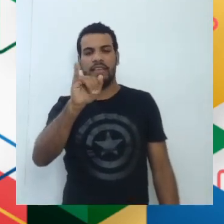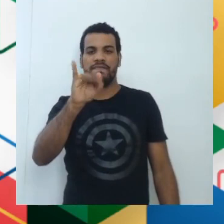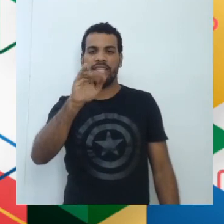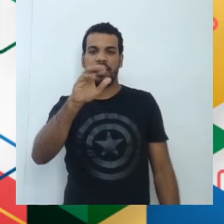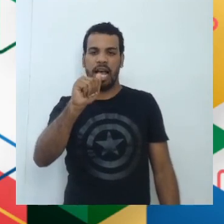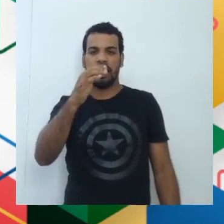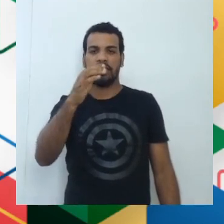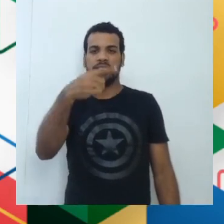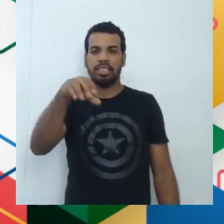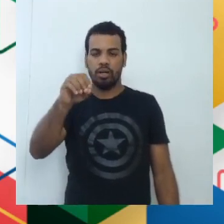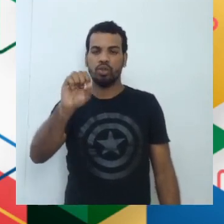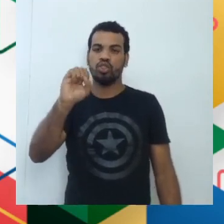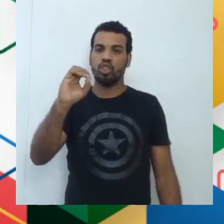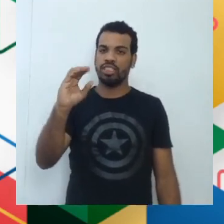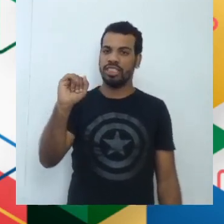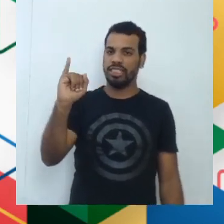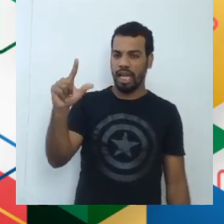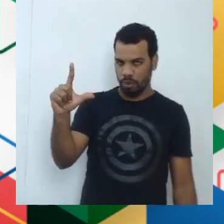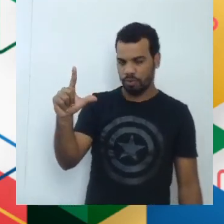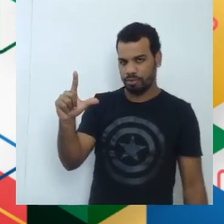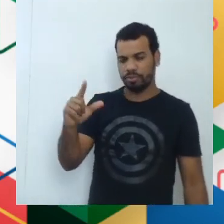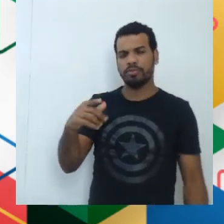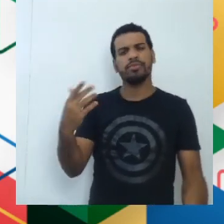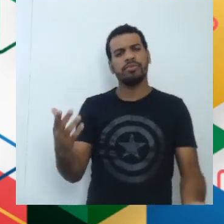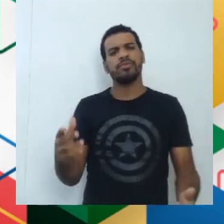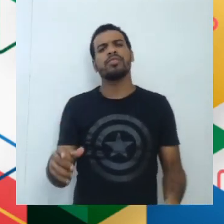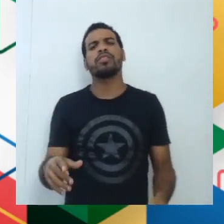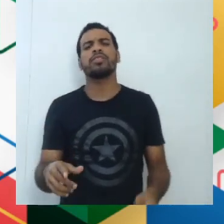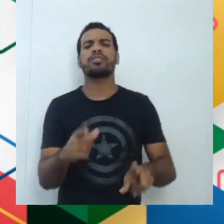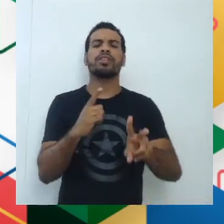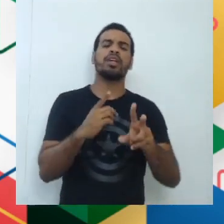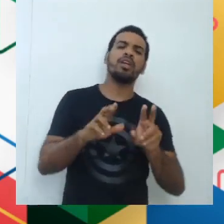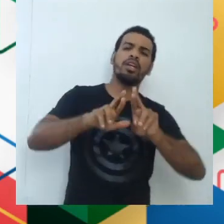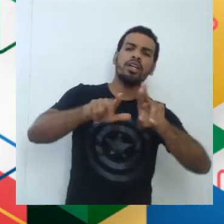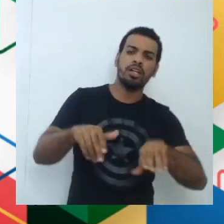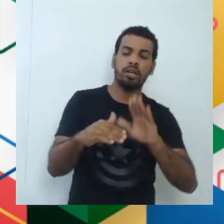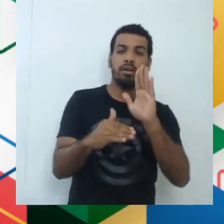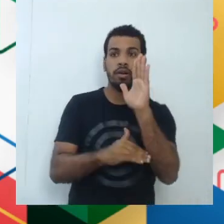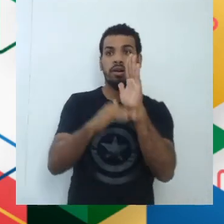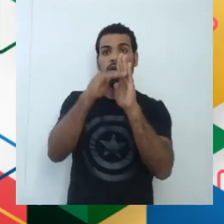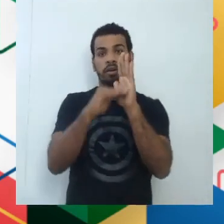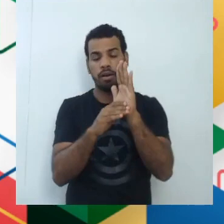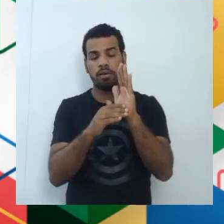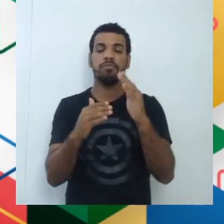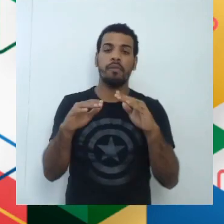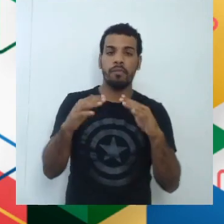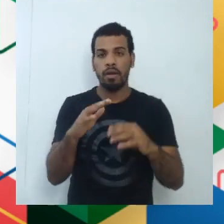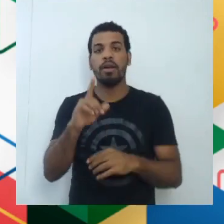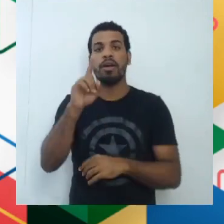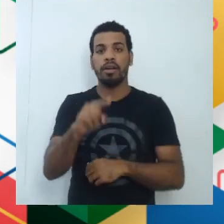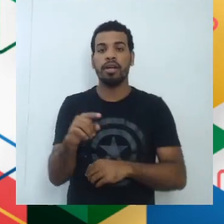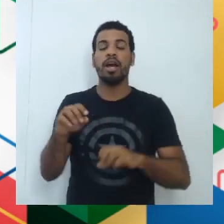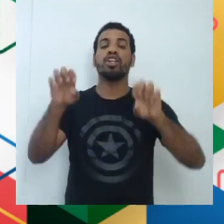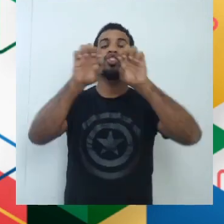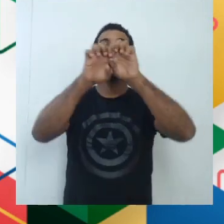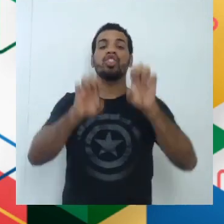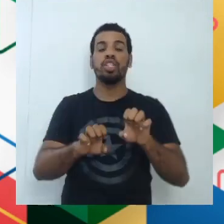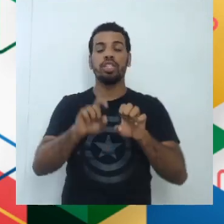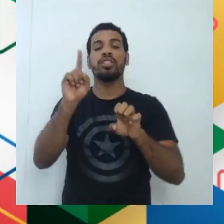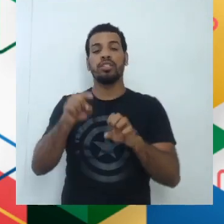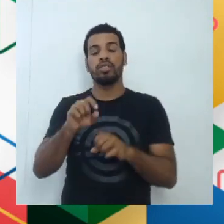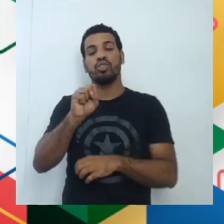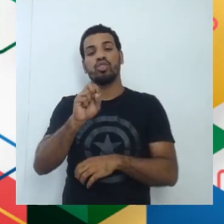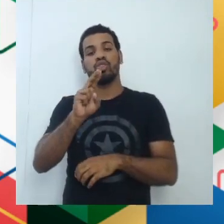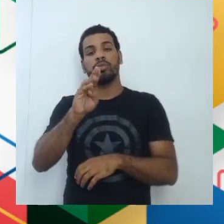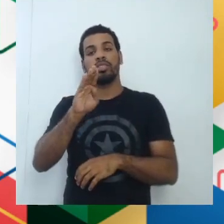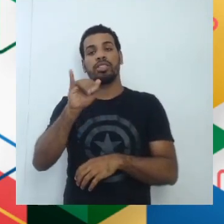diferentes estratos ou níveis, guiada, mesmo que apenas parcialmente, pelas estruturas subjacentes